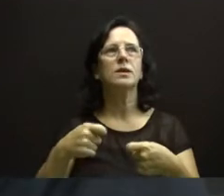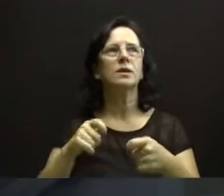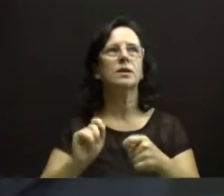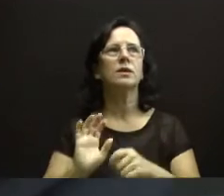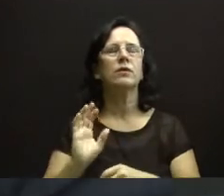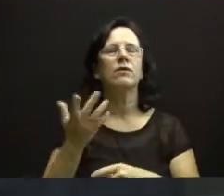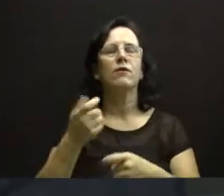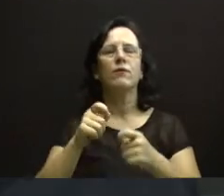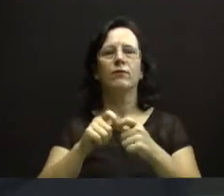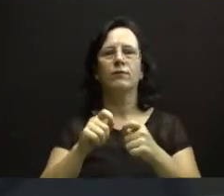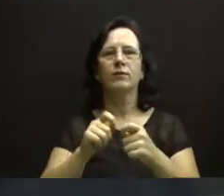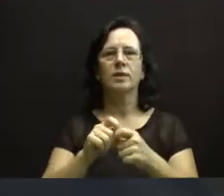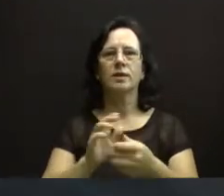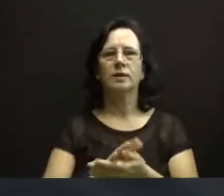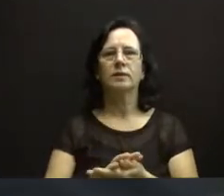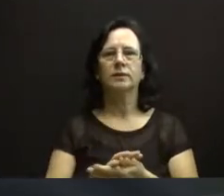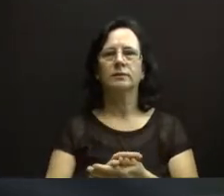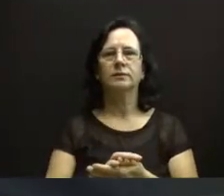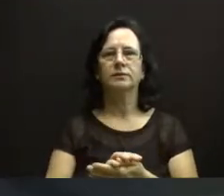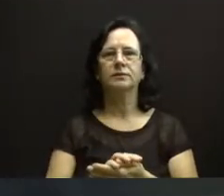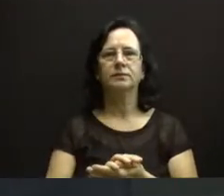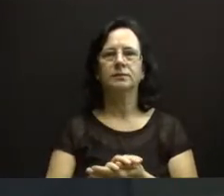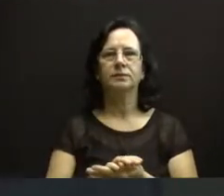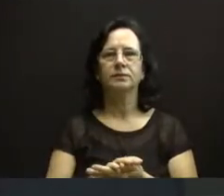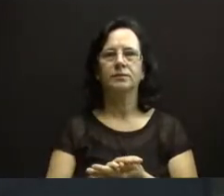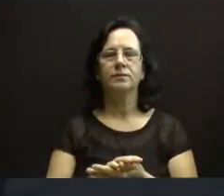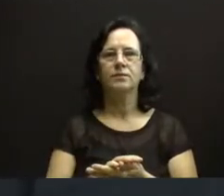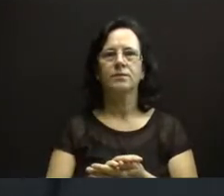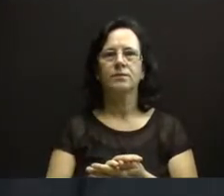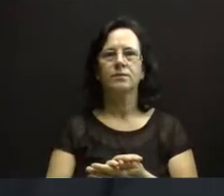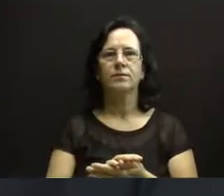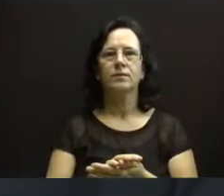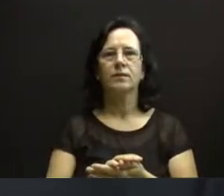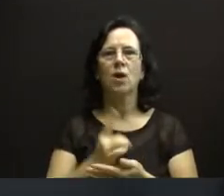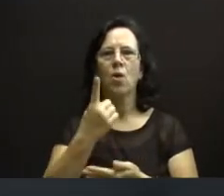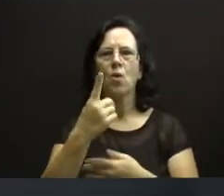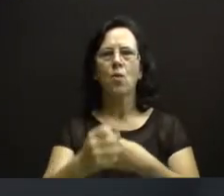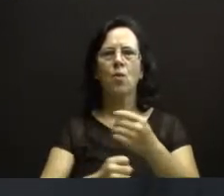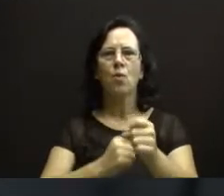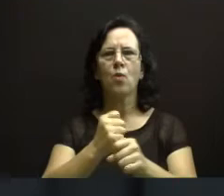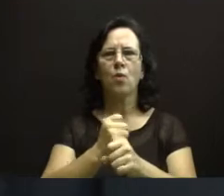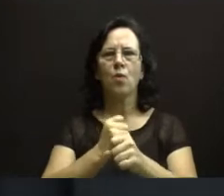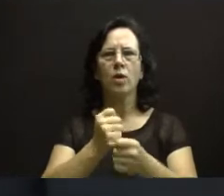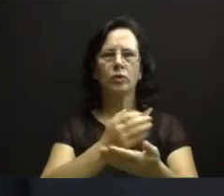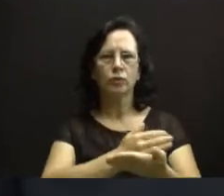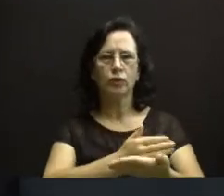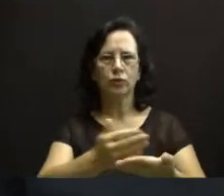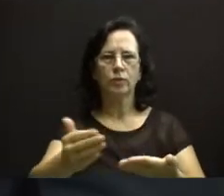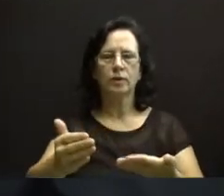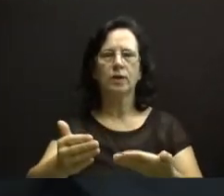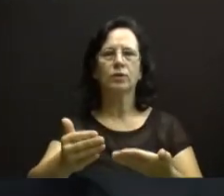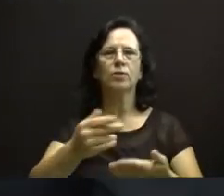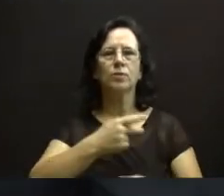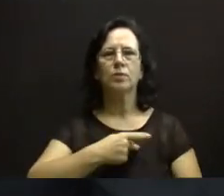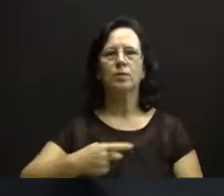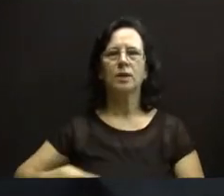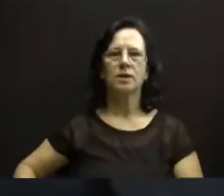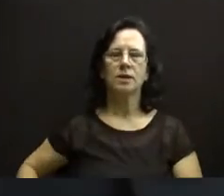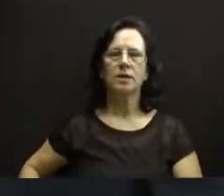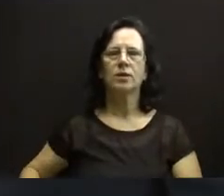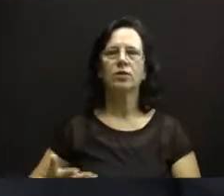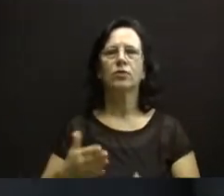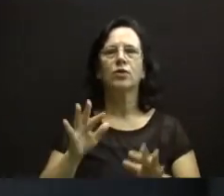não suprindo essa grande necessidade vereador daqui a pouco completa um ano do seu mandato como presidente da câmara nós estamos